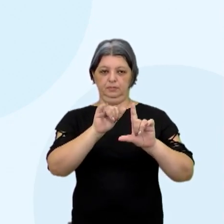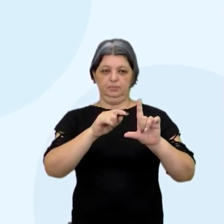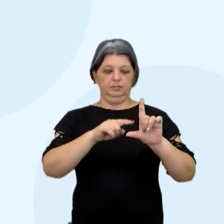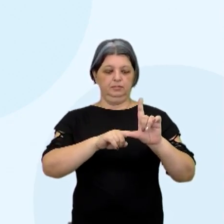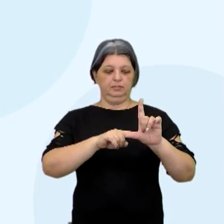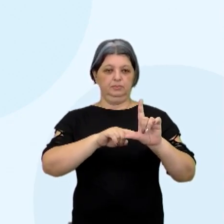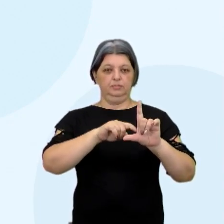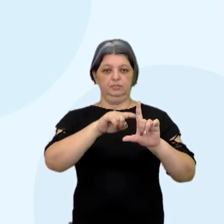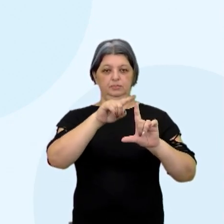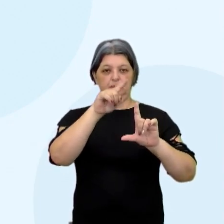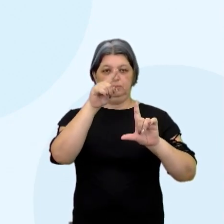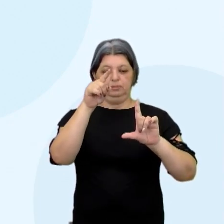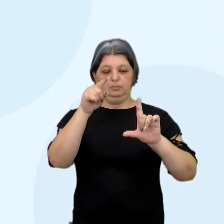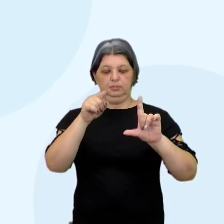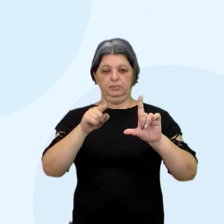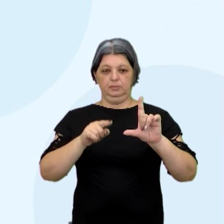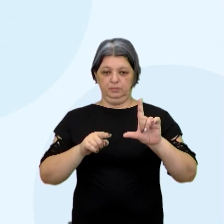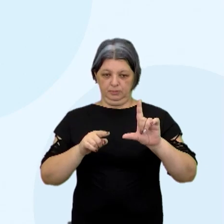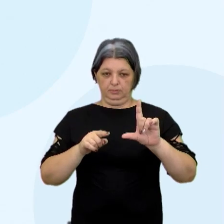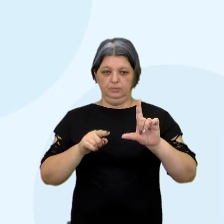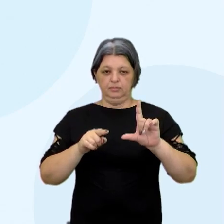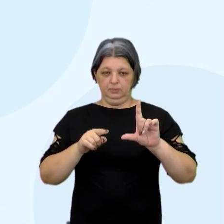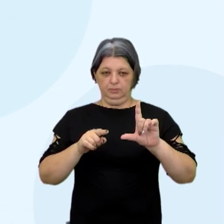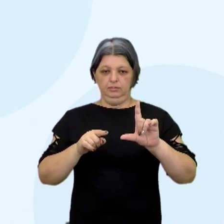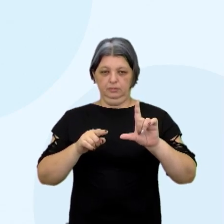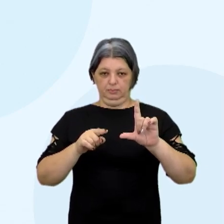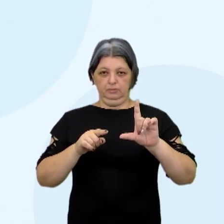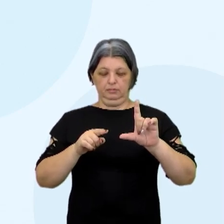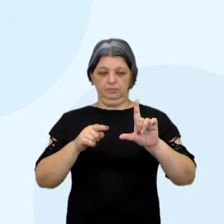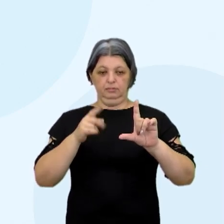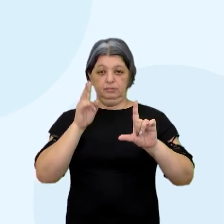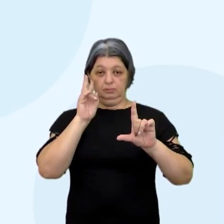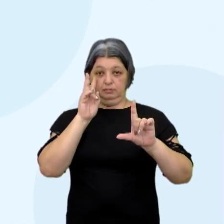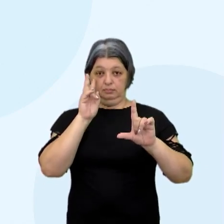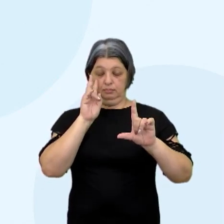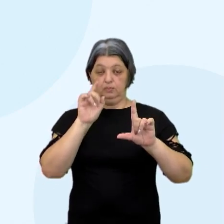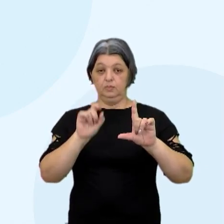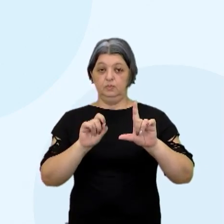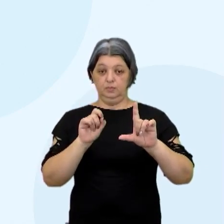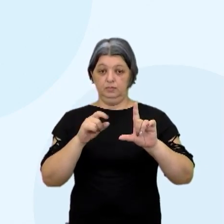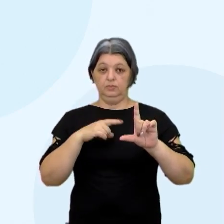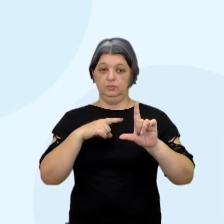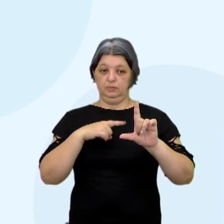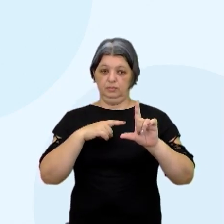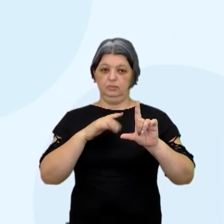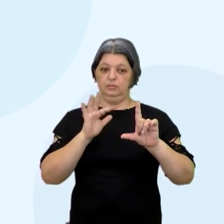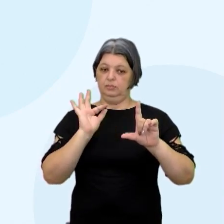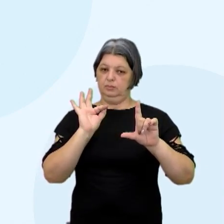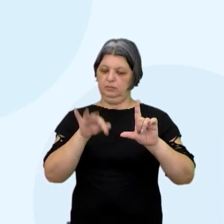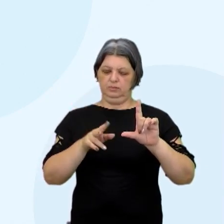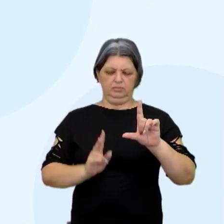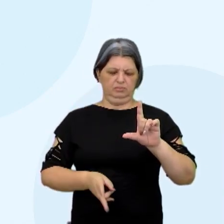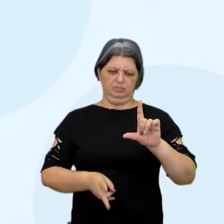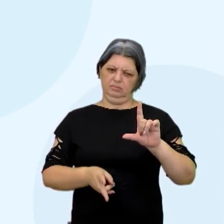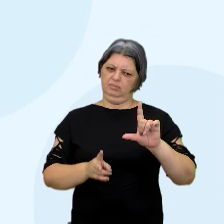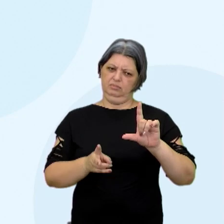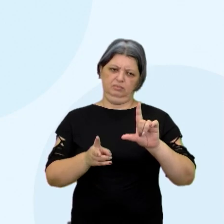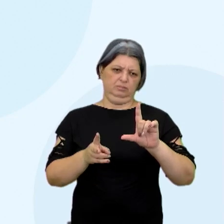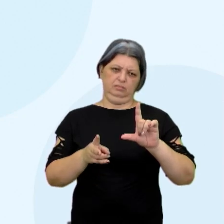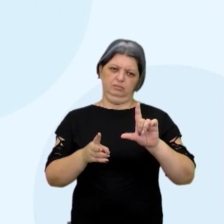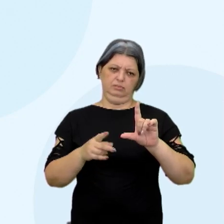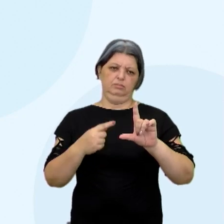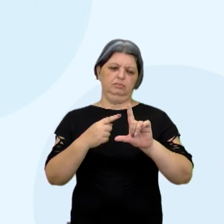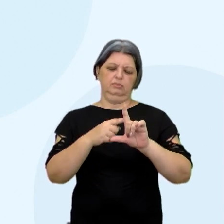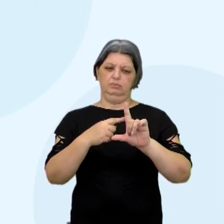gente vai traçar Nossa parábola para ir a nossa parábola virada para baixo Lembrando que vai até o infinito Aqui para baixo né